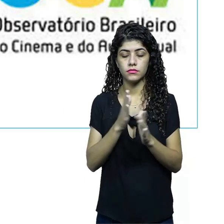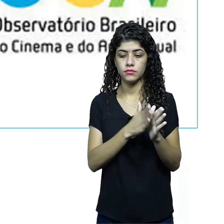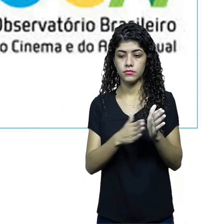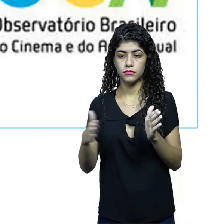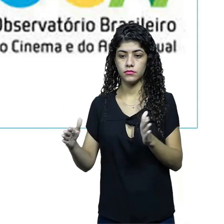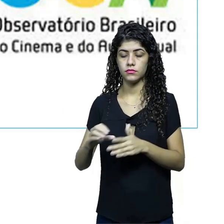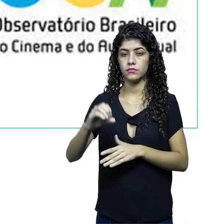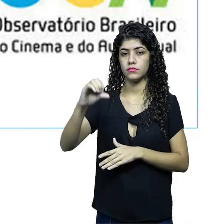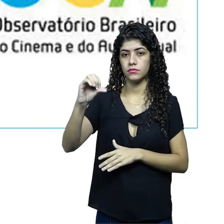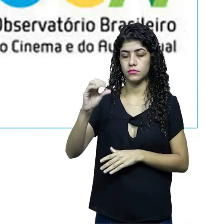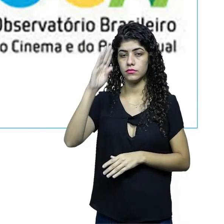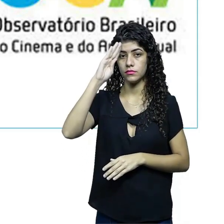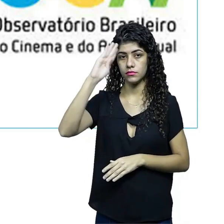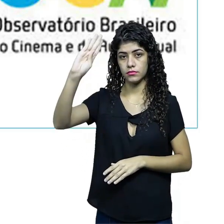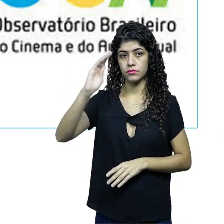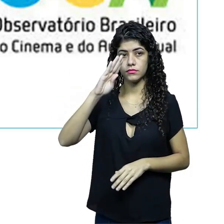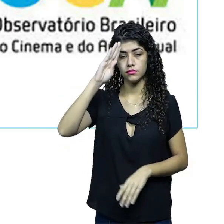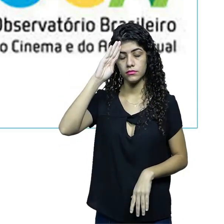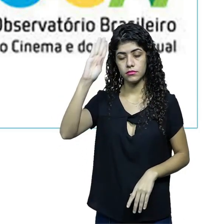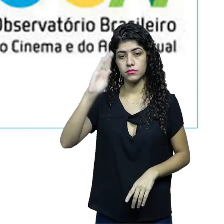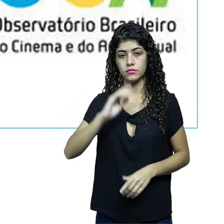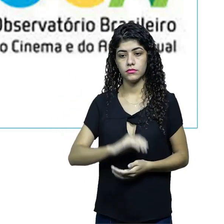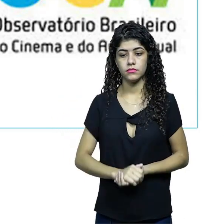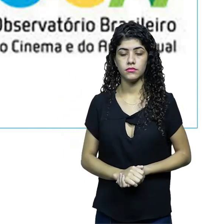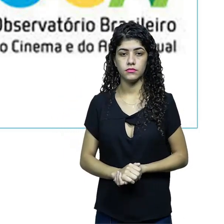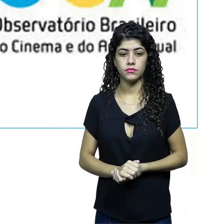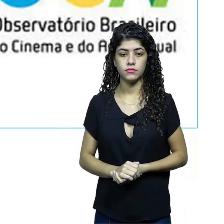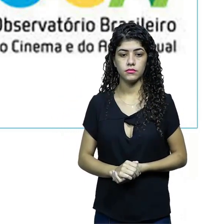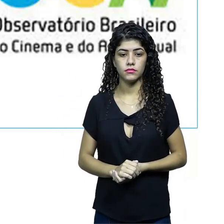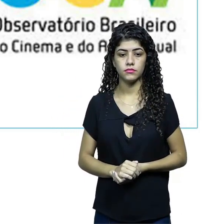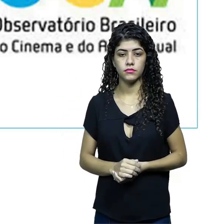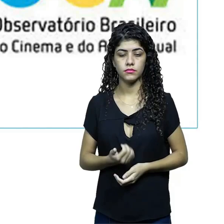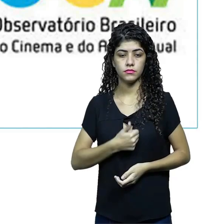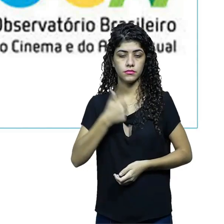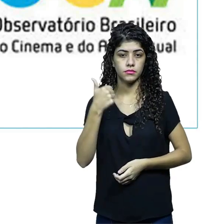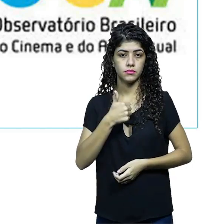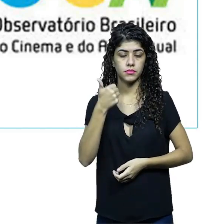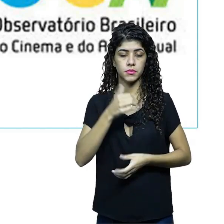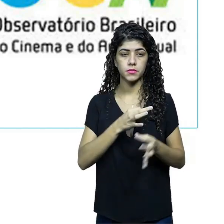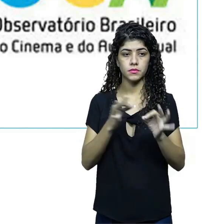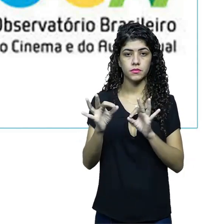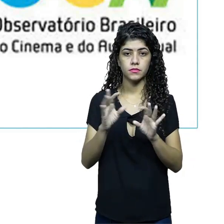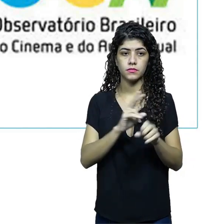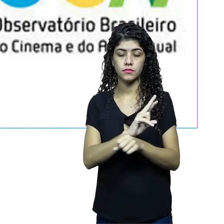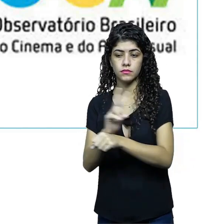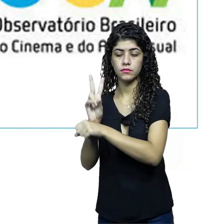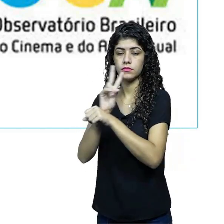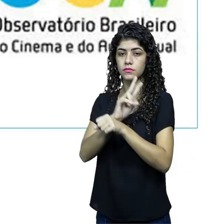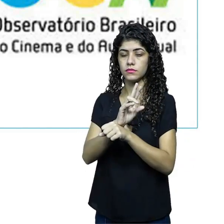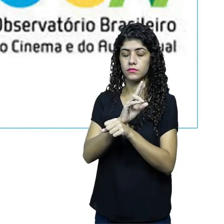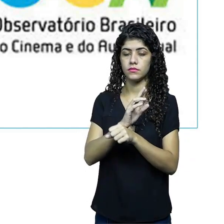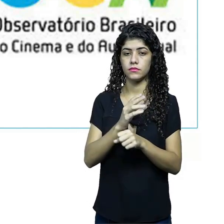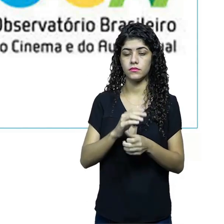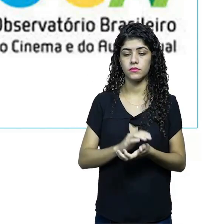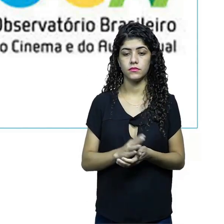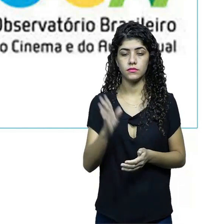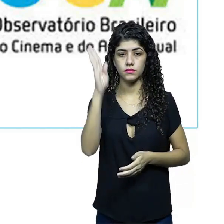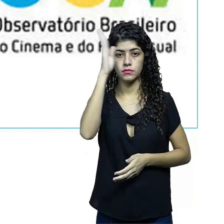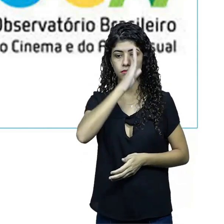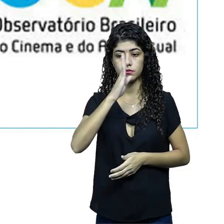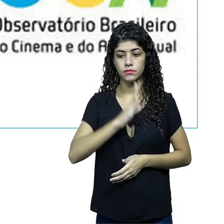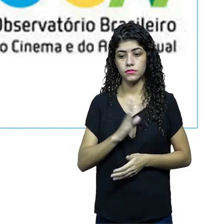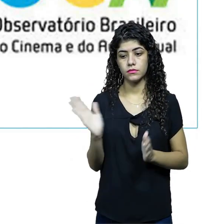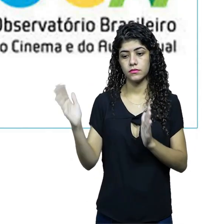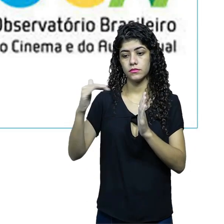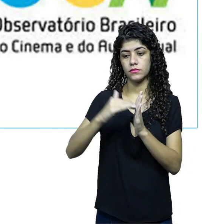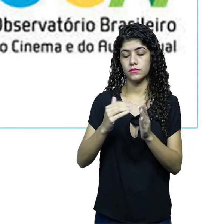O site está dividido em 9 seções principais, sendo a primeira delas o mercado audiovisual brasileiro, dedicada aos indicadores gerais relacionados